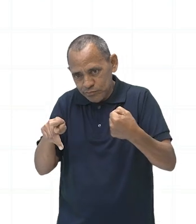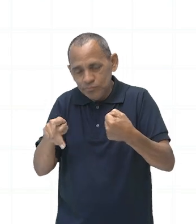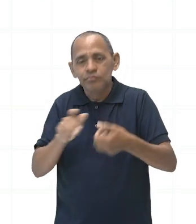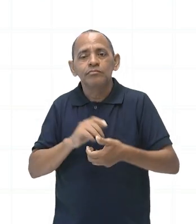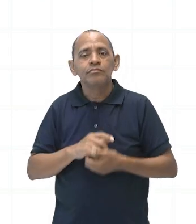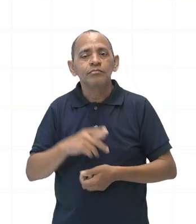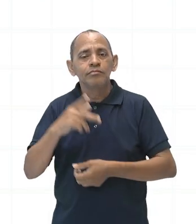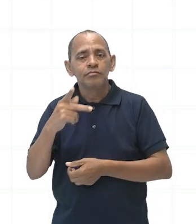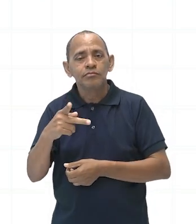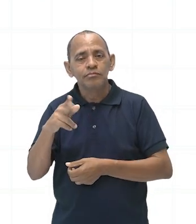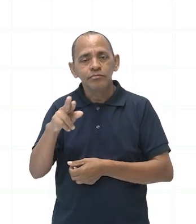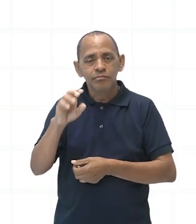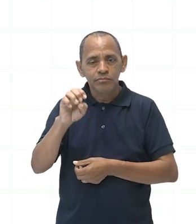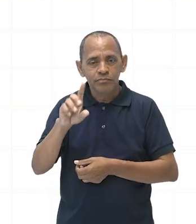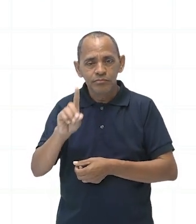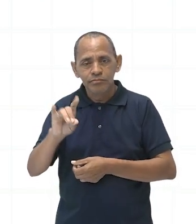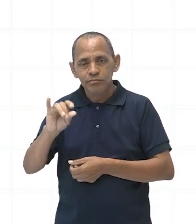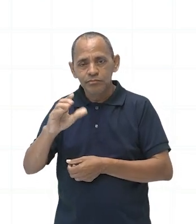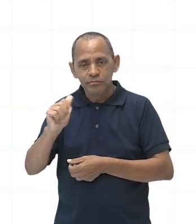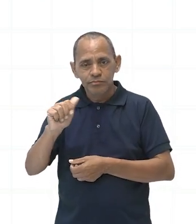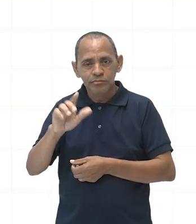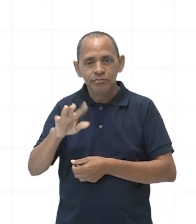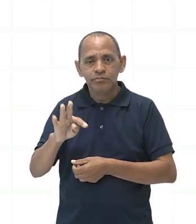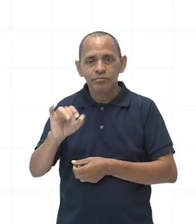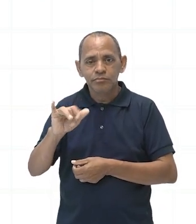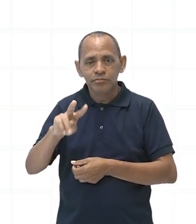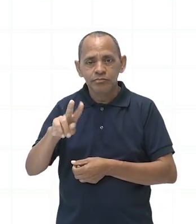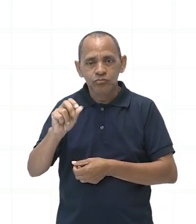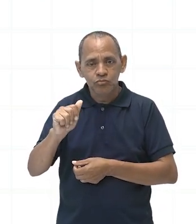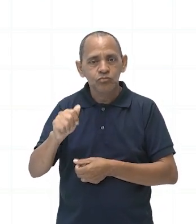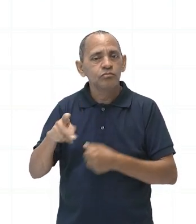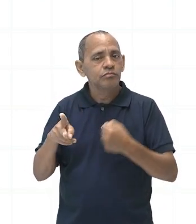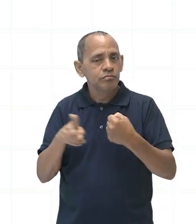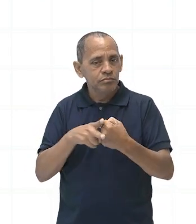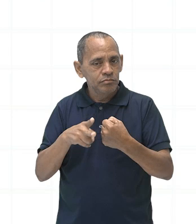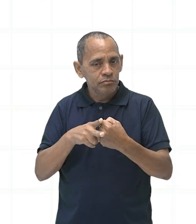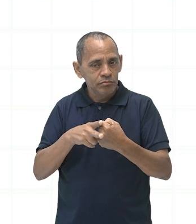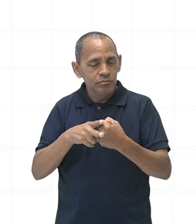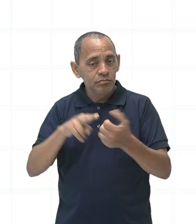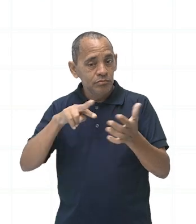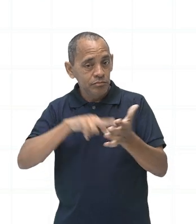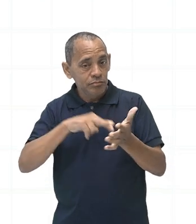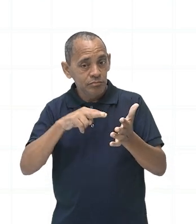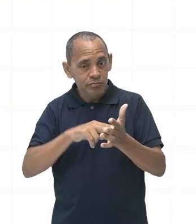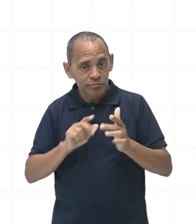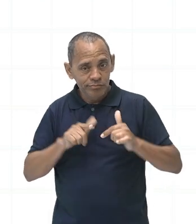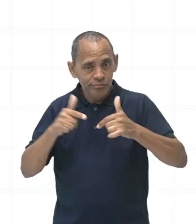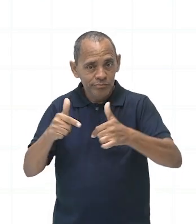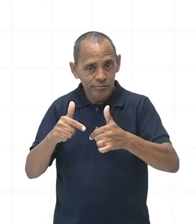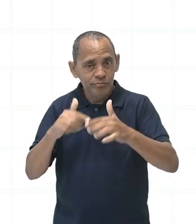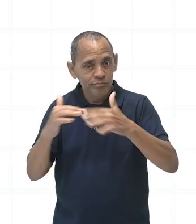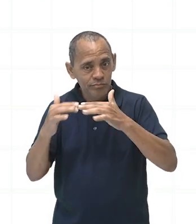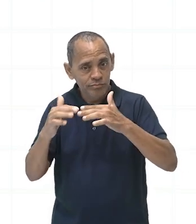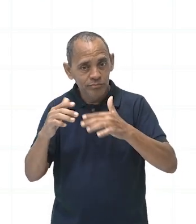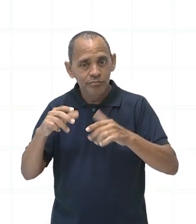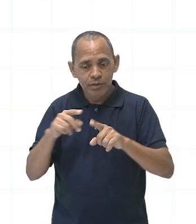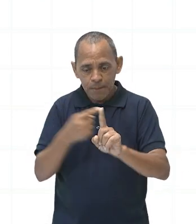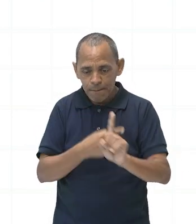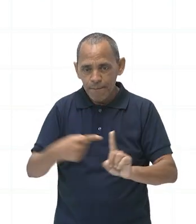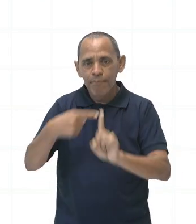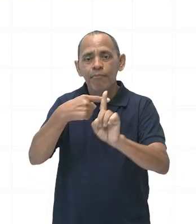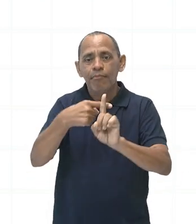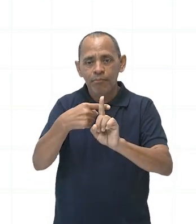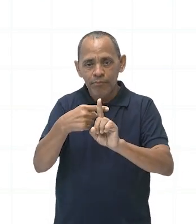predicativo, tá, gente? Então, verbo significativo, verbo de ação mais predicativo, o